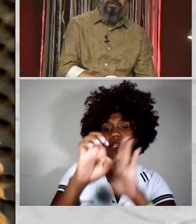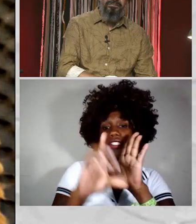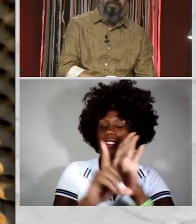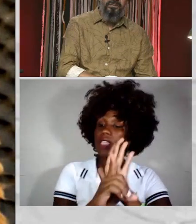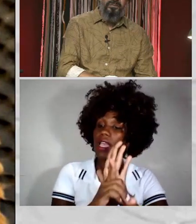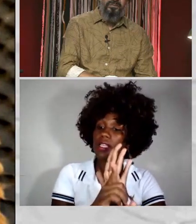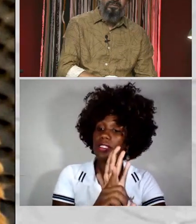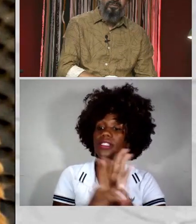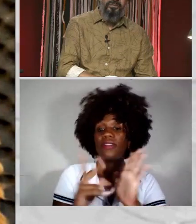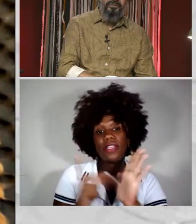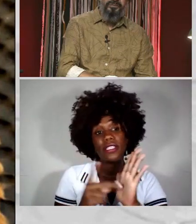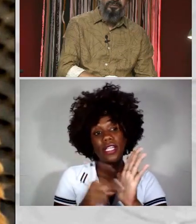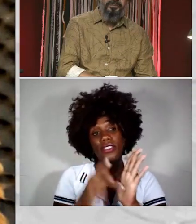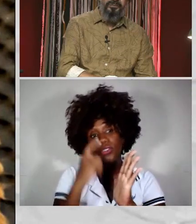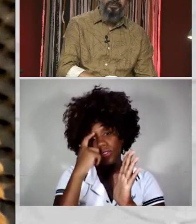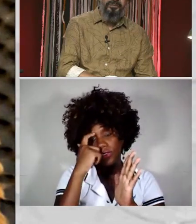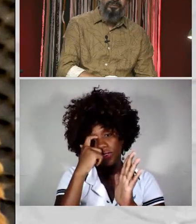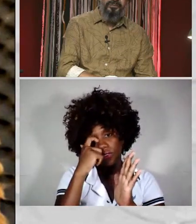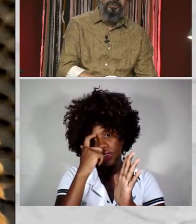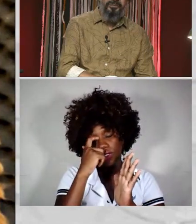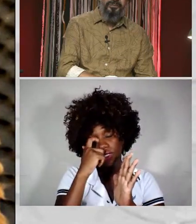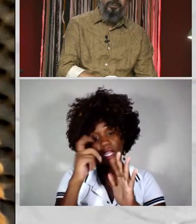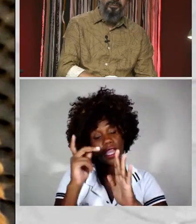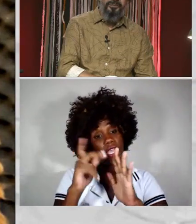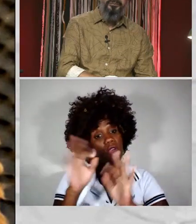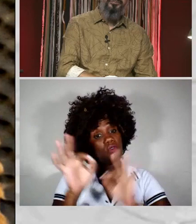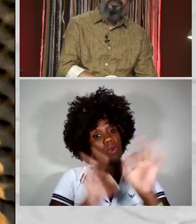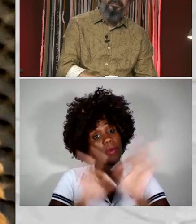na realidade, eu vou preparar um EP